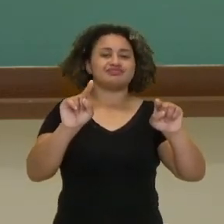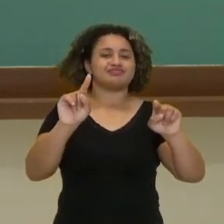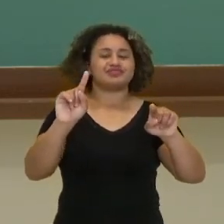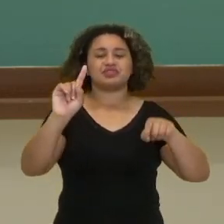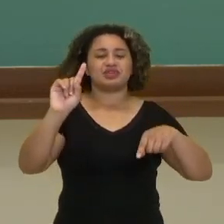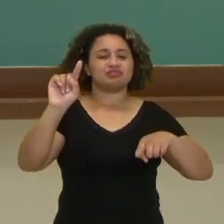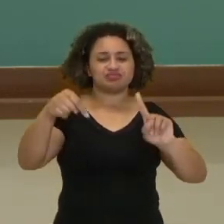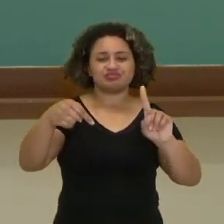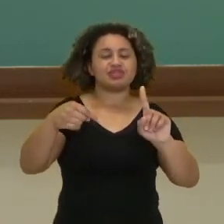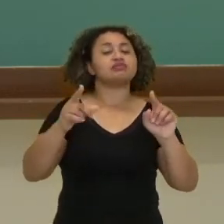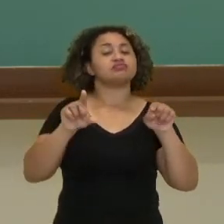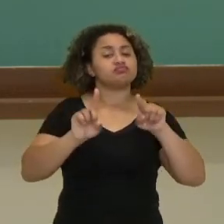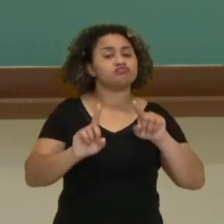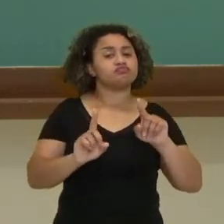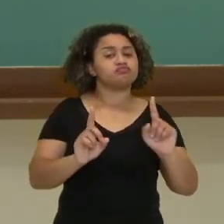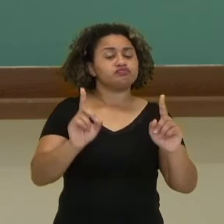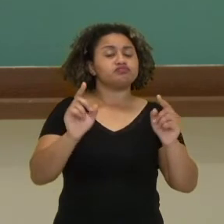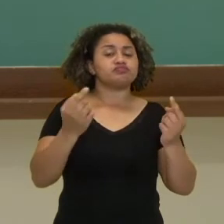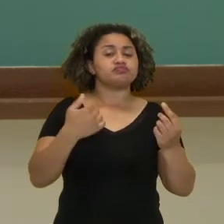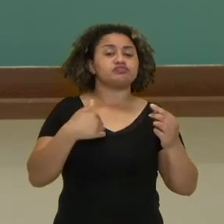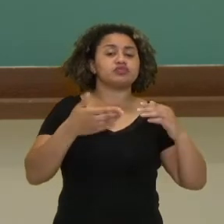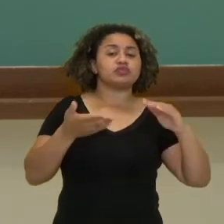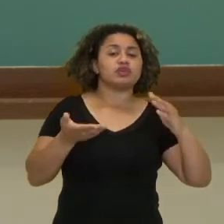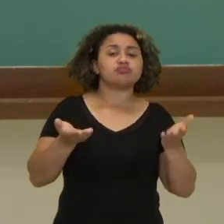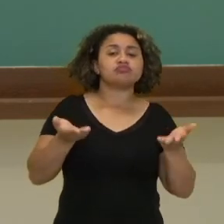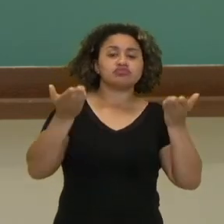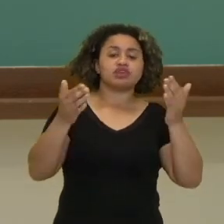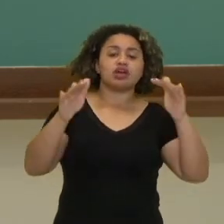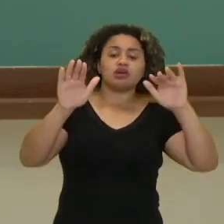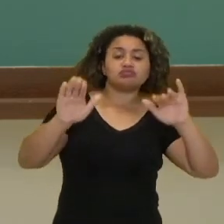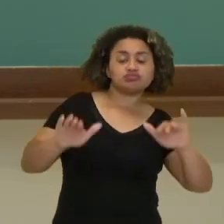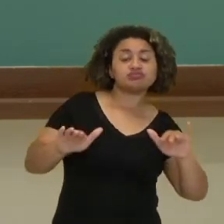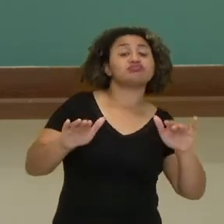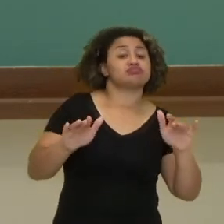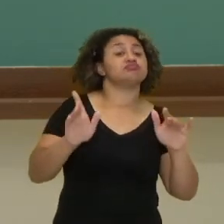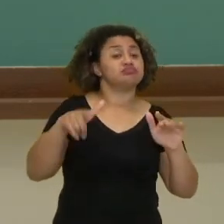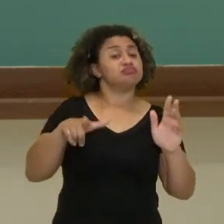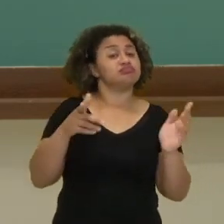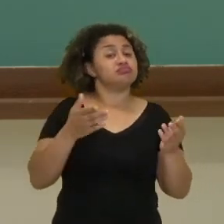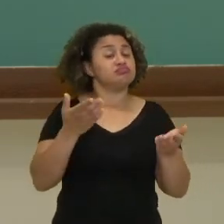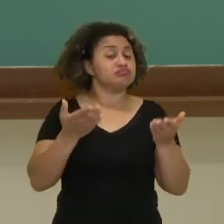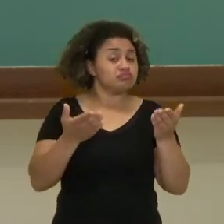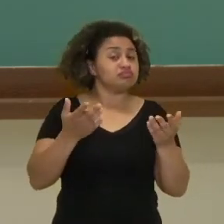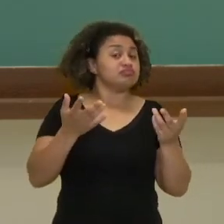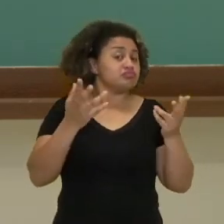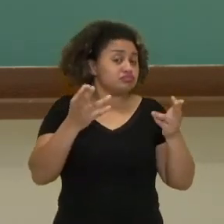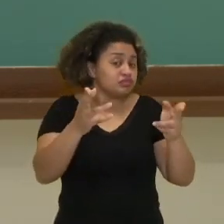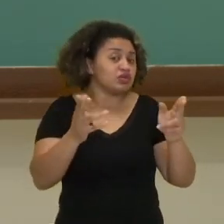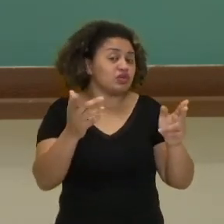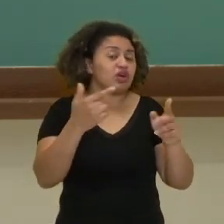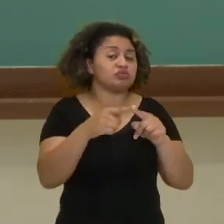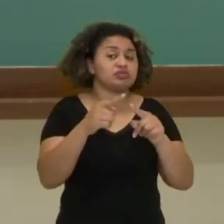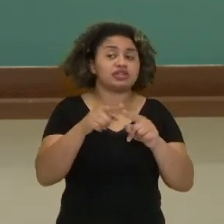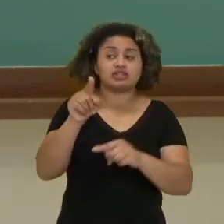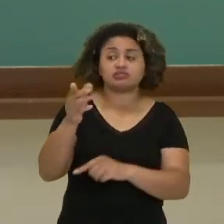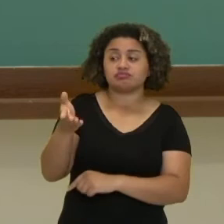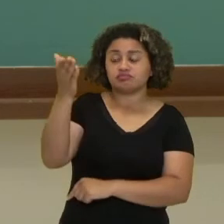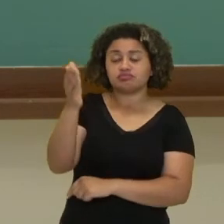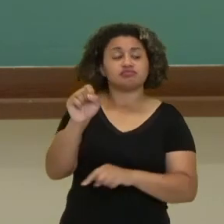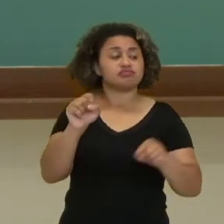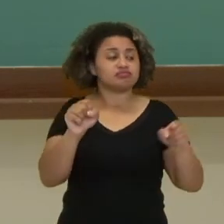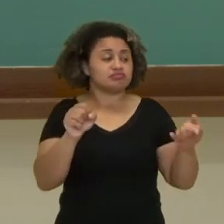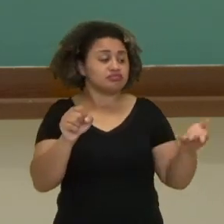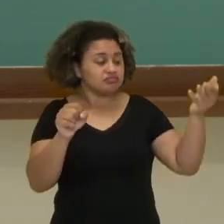elas são diretamente proporcionais, porque quando uma aumenta, a outra também aumenta na